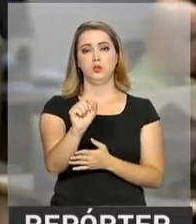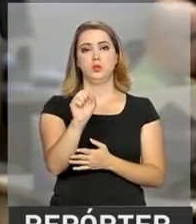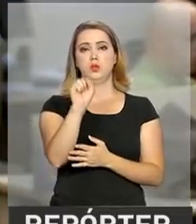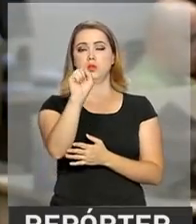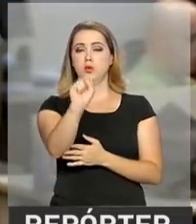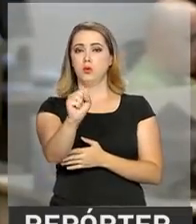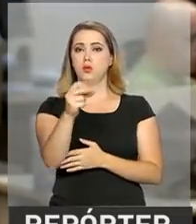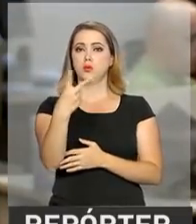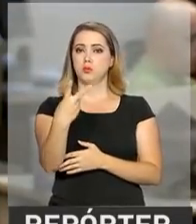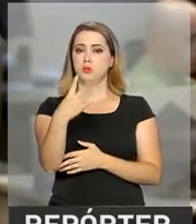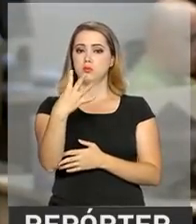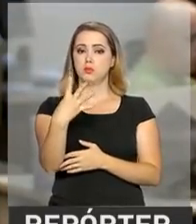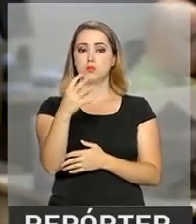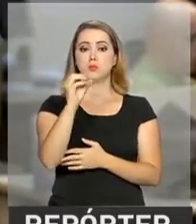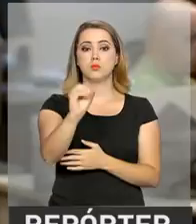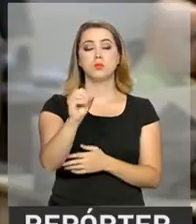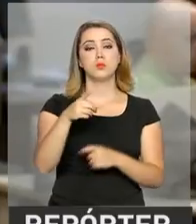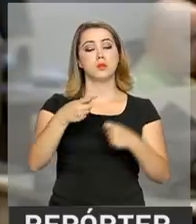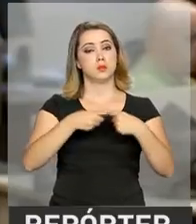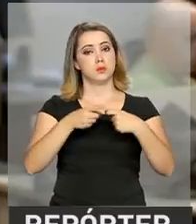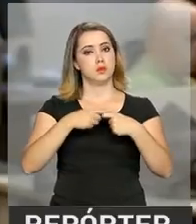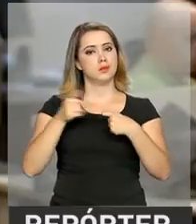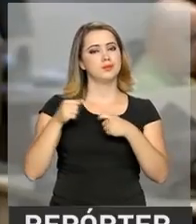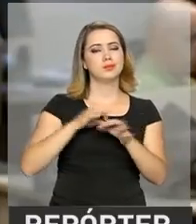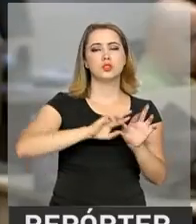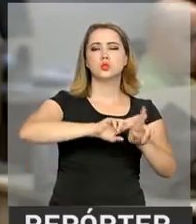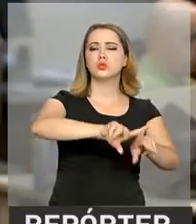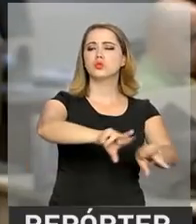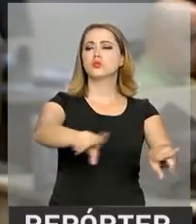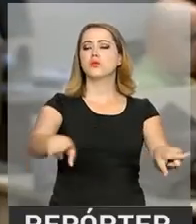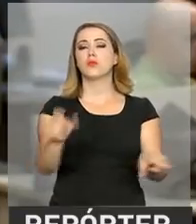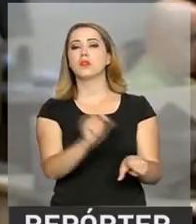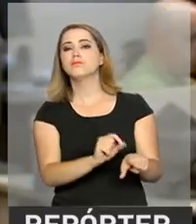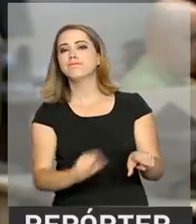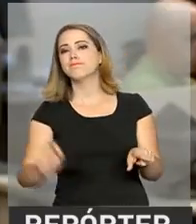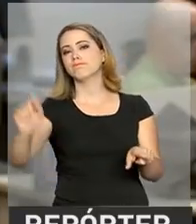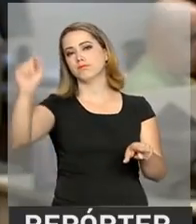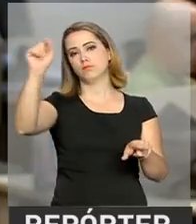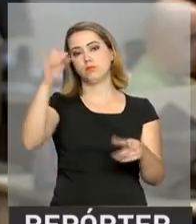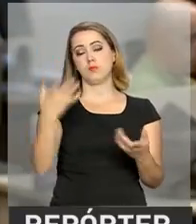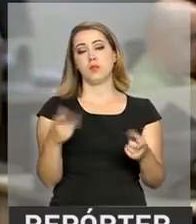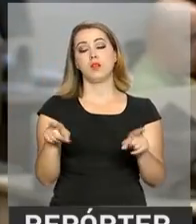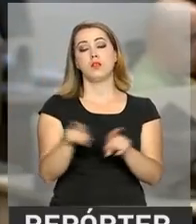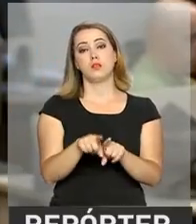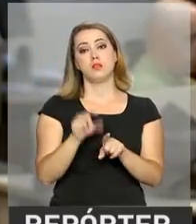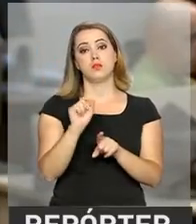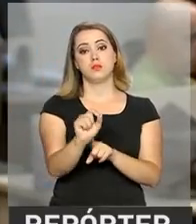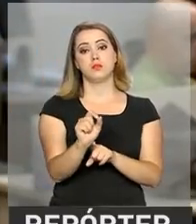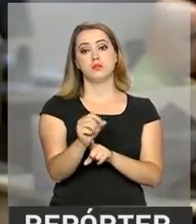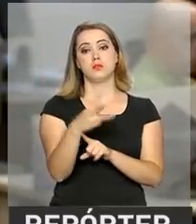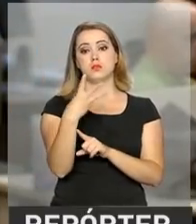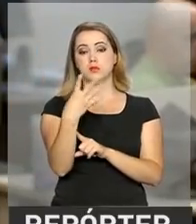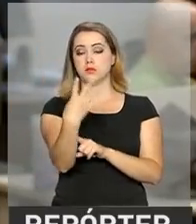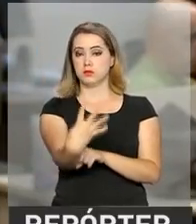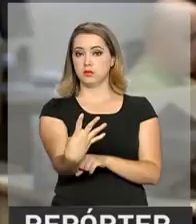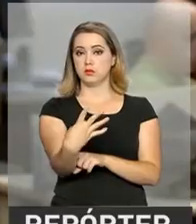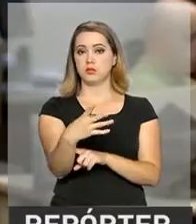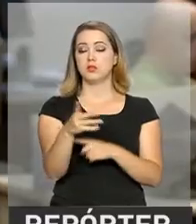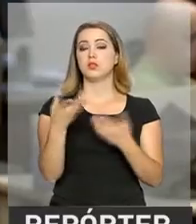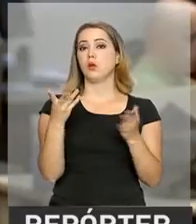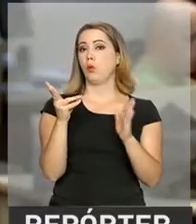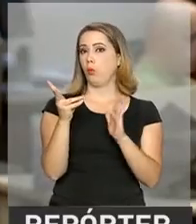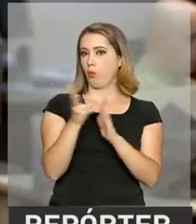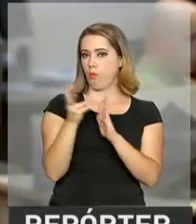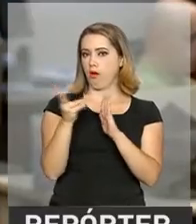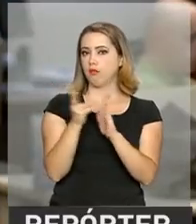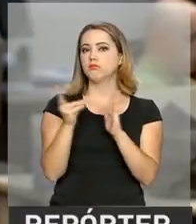médicos que trabalham em mais de 4 mil municípios de 34 distritos indígenas e 34 distritos indígenas.